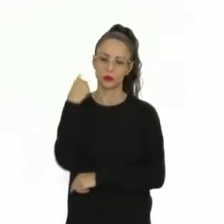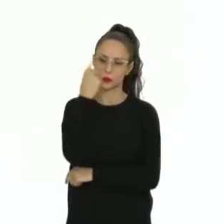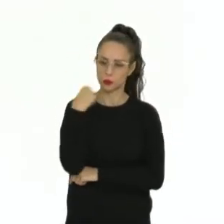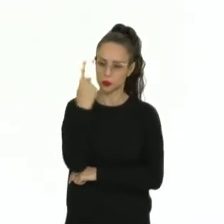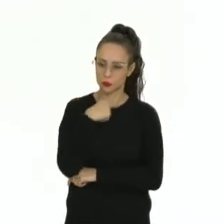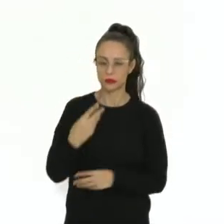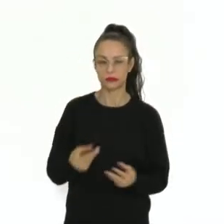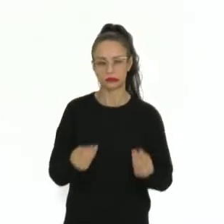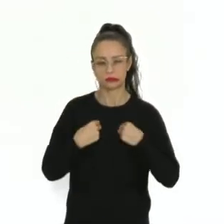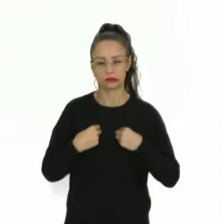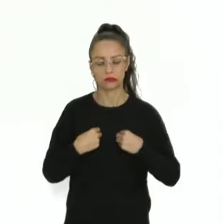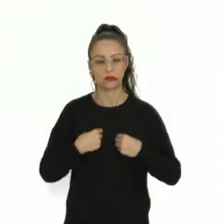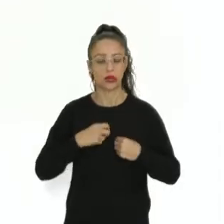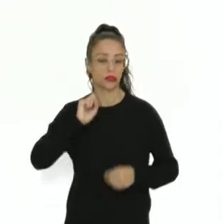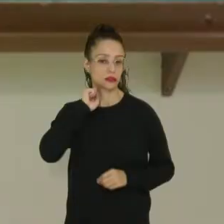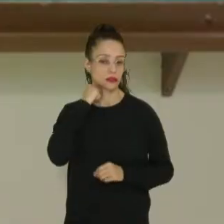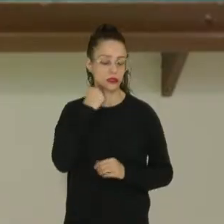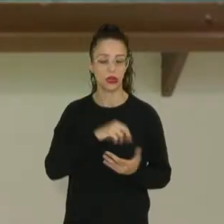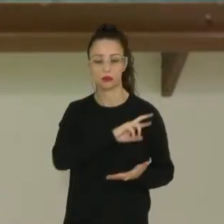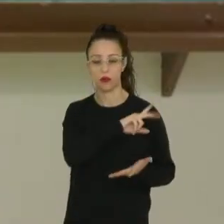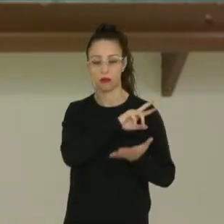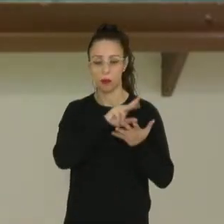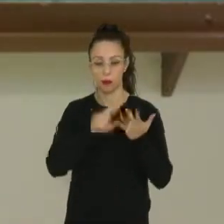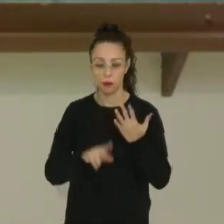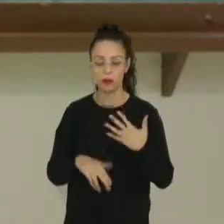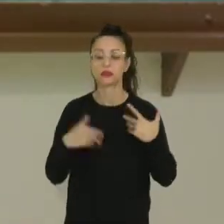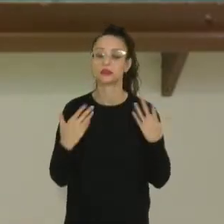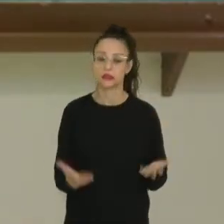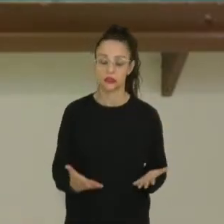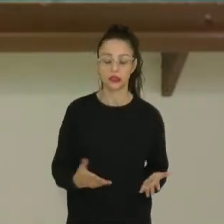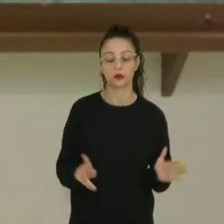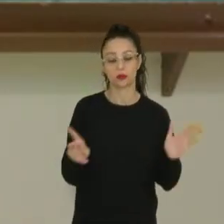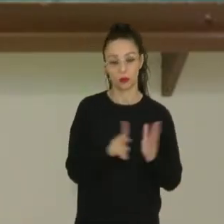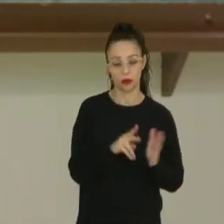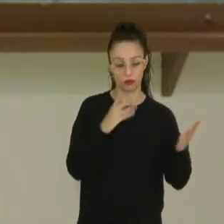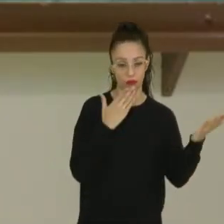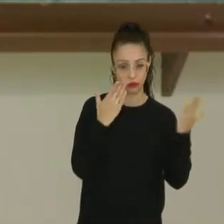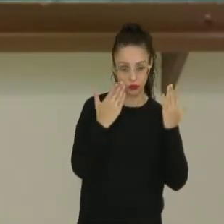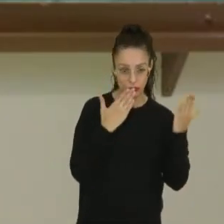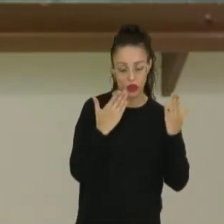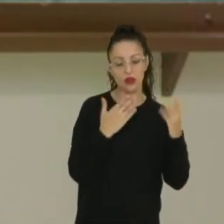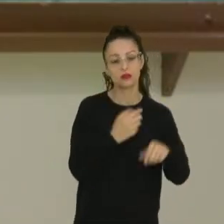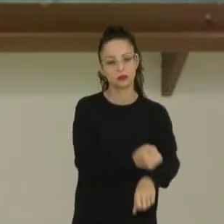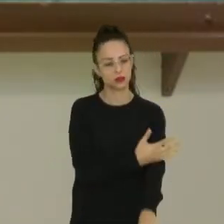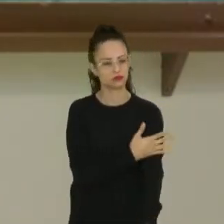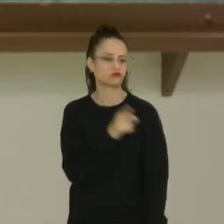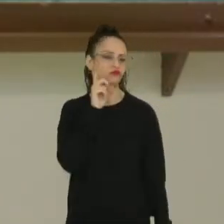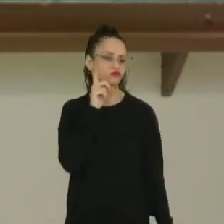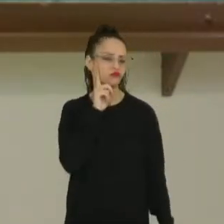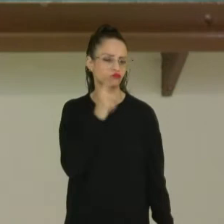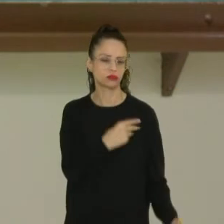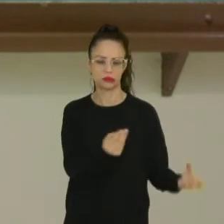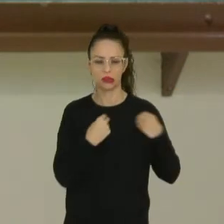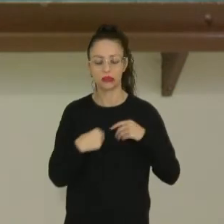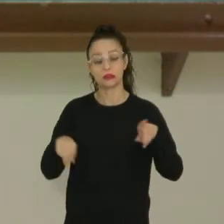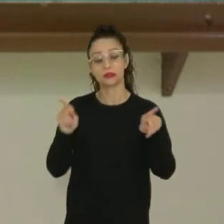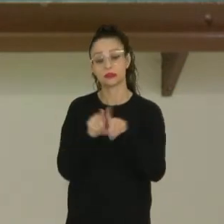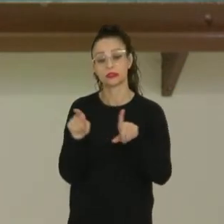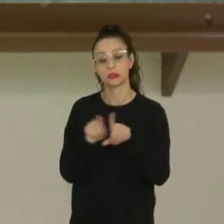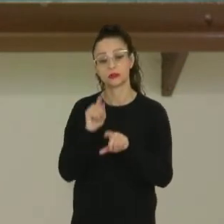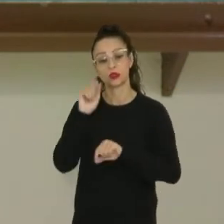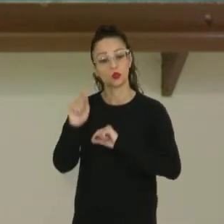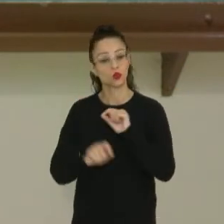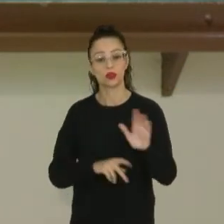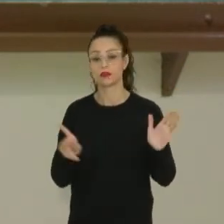tensões de várias origens. Então, além das tensões emocionais que atividades do cotidiano podem trazer, também as